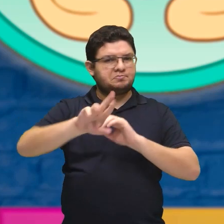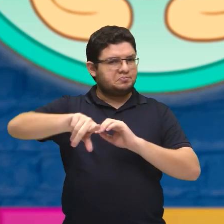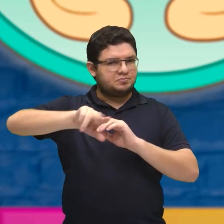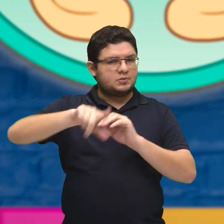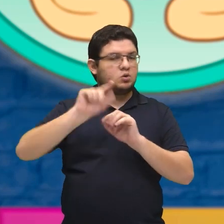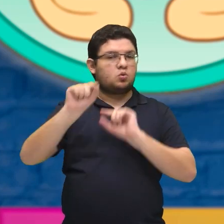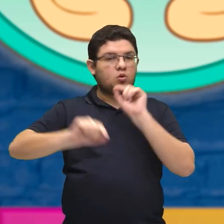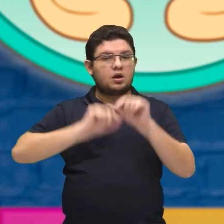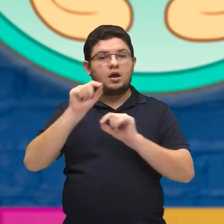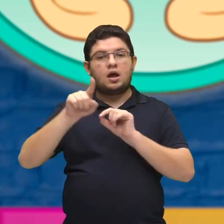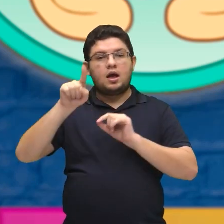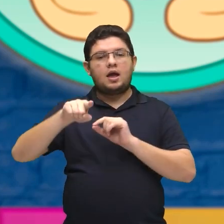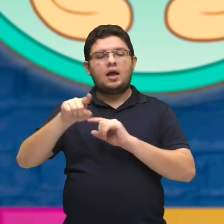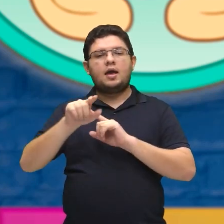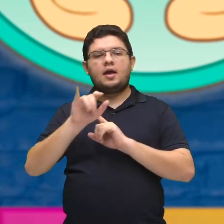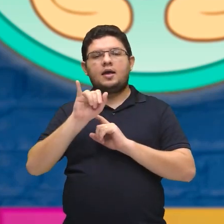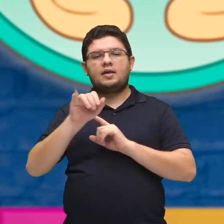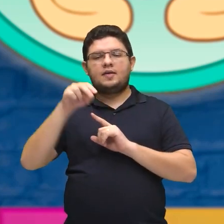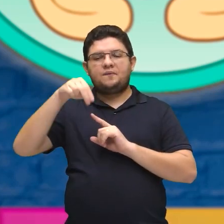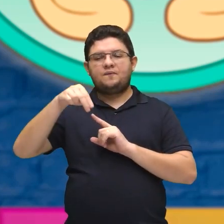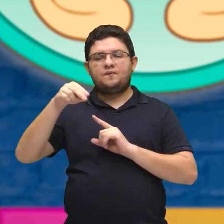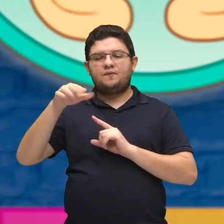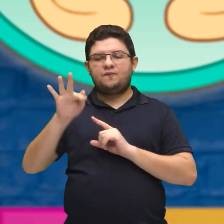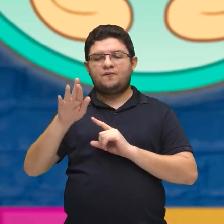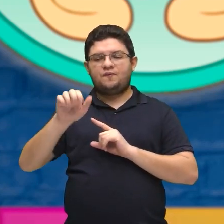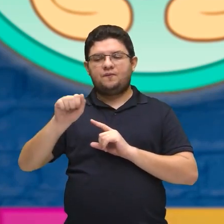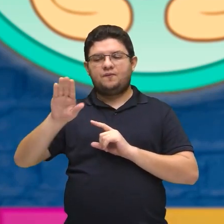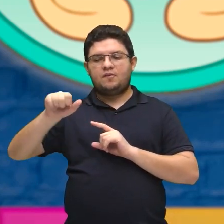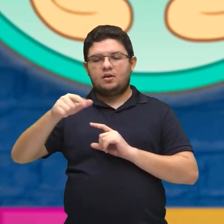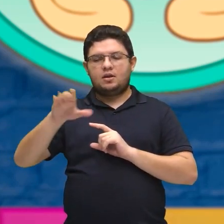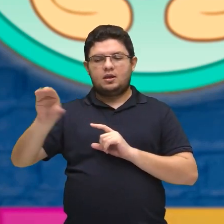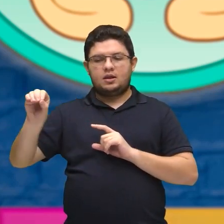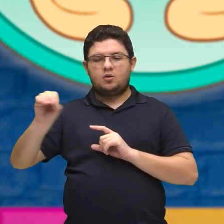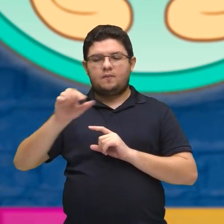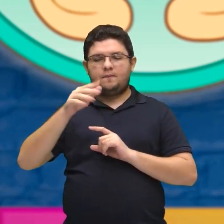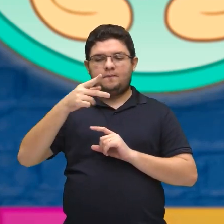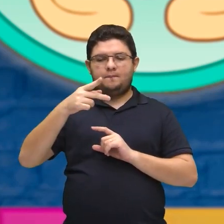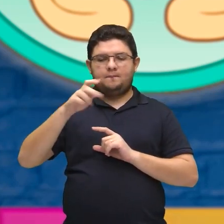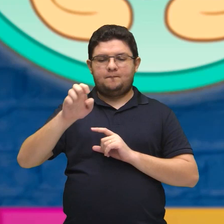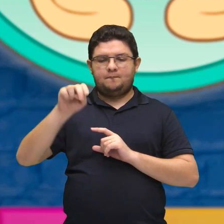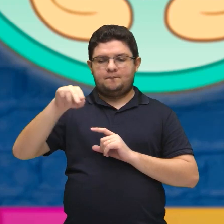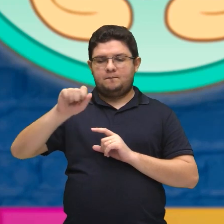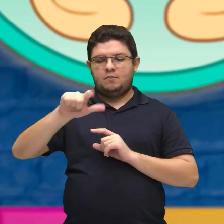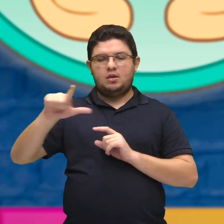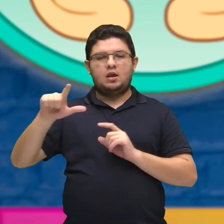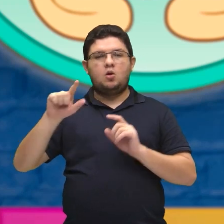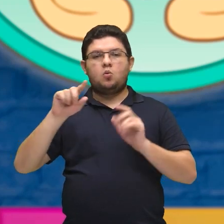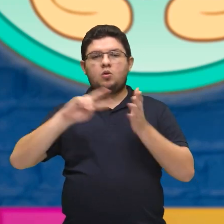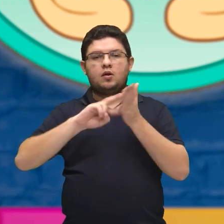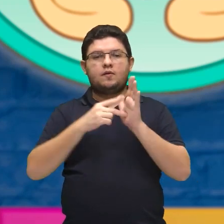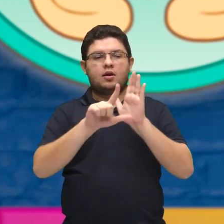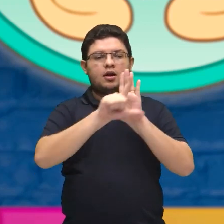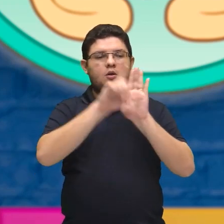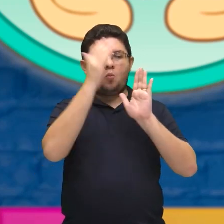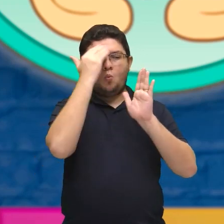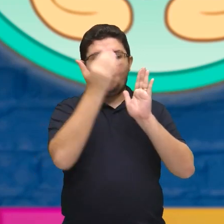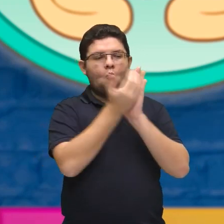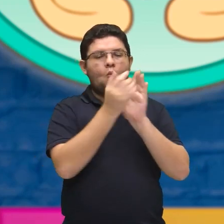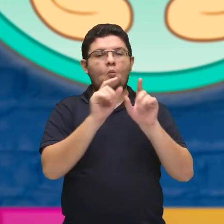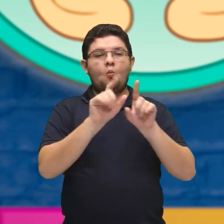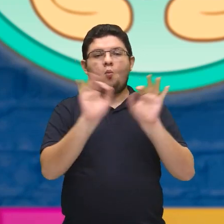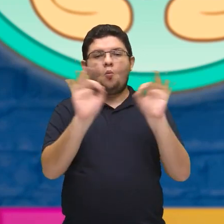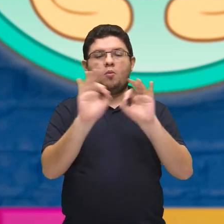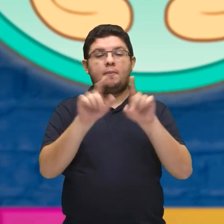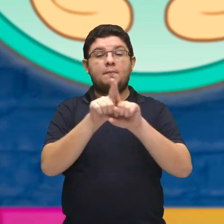fato, né, quais são as consequências que podem ter, tanto para agressor quanto para a